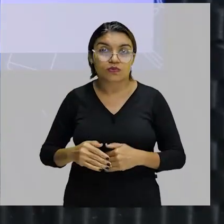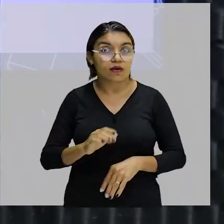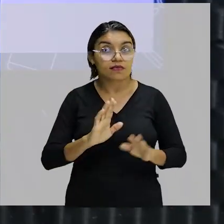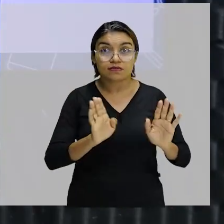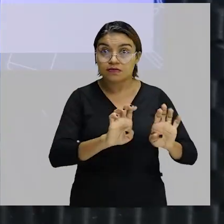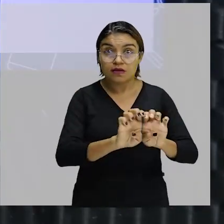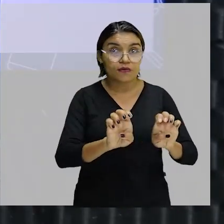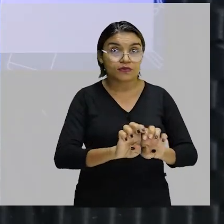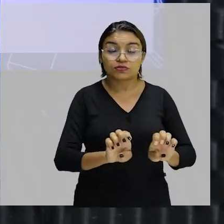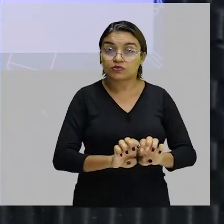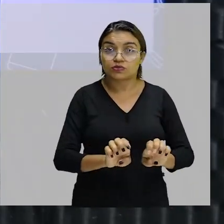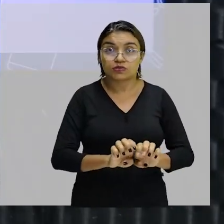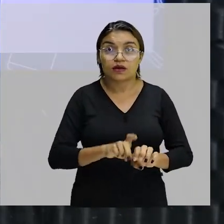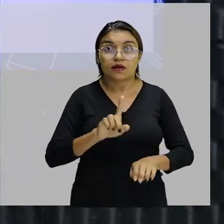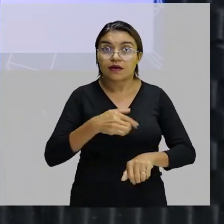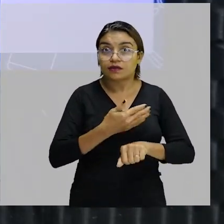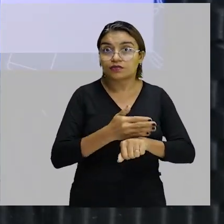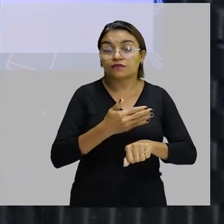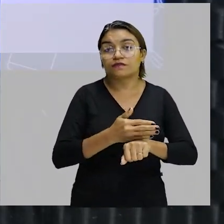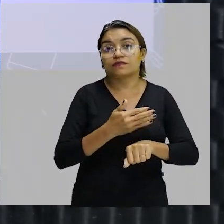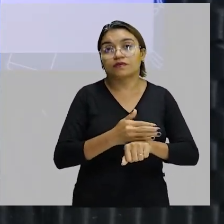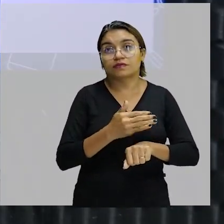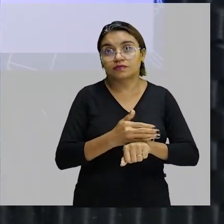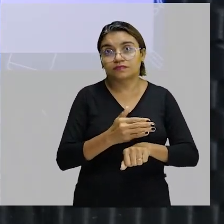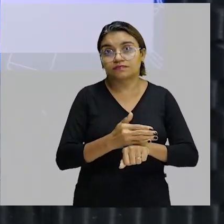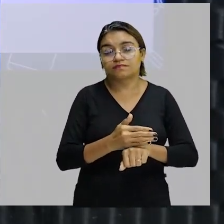aqui para vocês, atividade física seca.